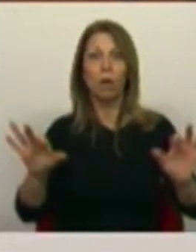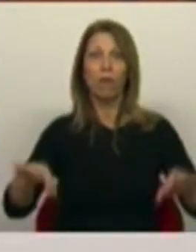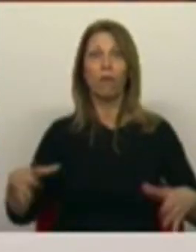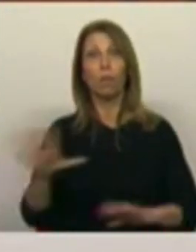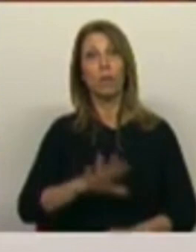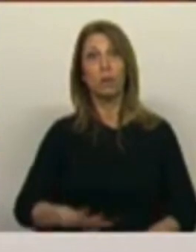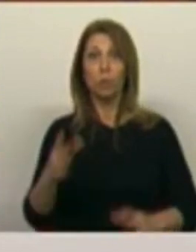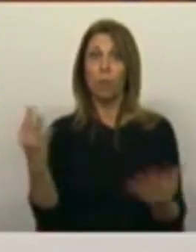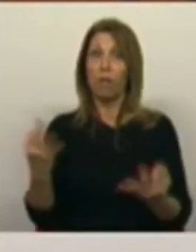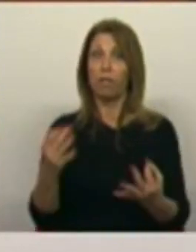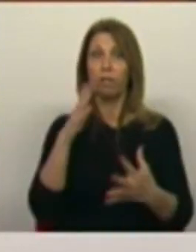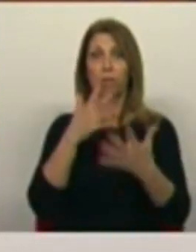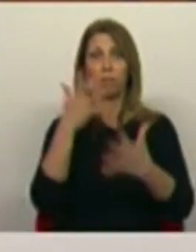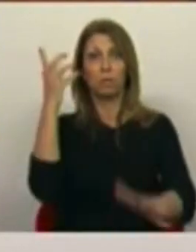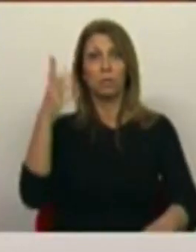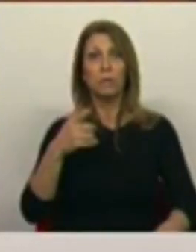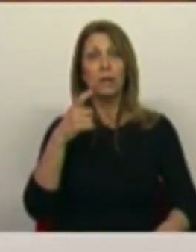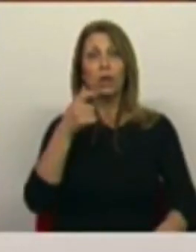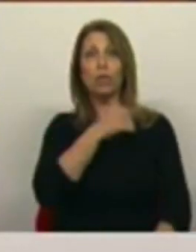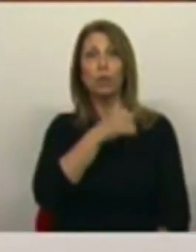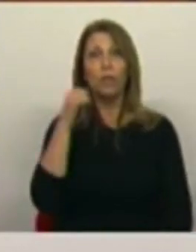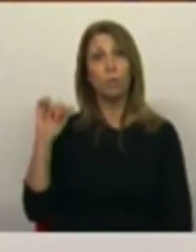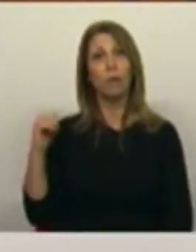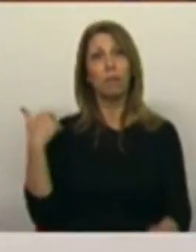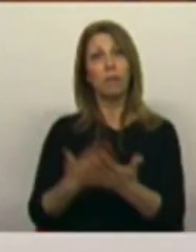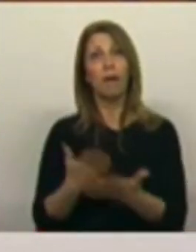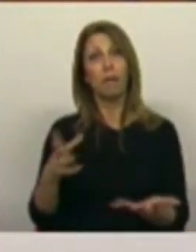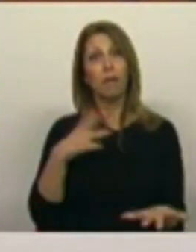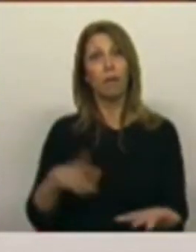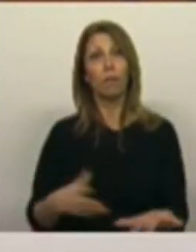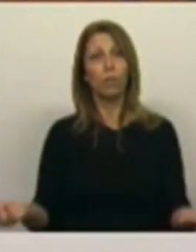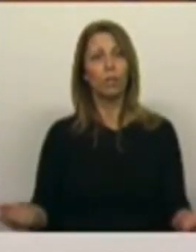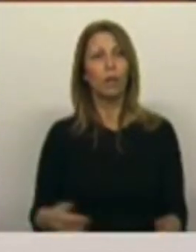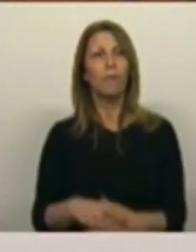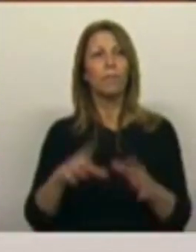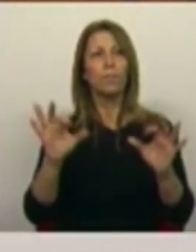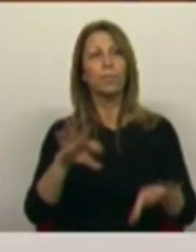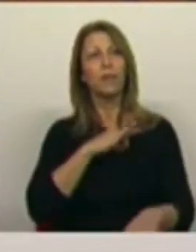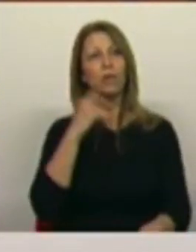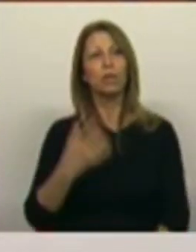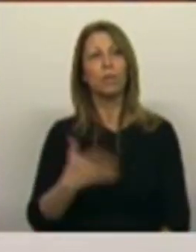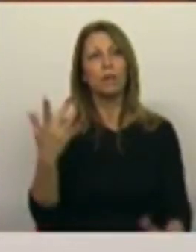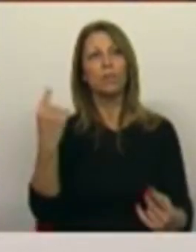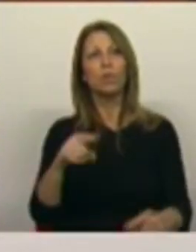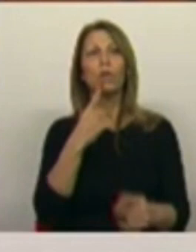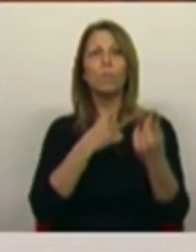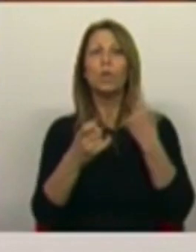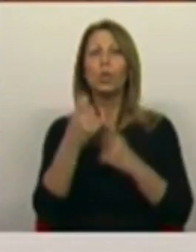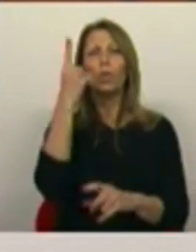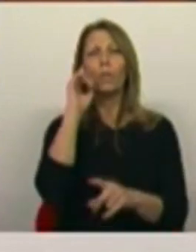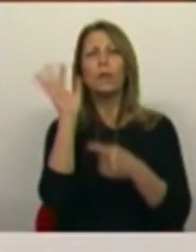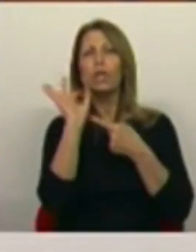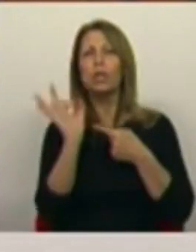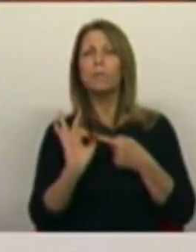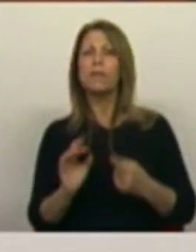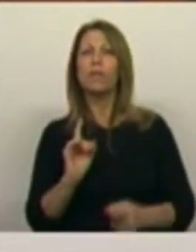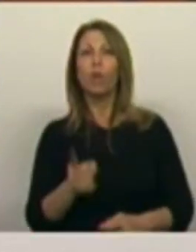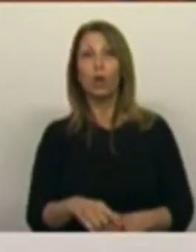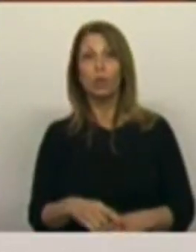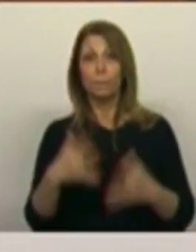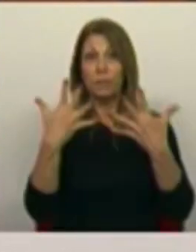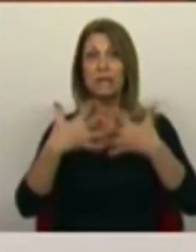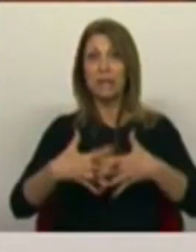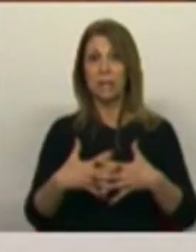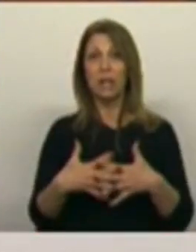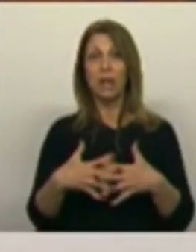paradigmático do sofrimento que isto está a causar, a Portugal. Vou terminar, Sr. Presidente, só com uma questão também muito específica, que é esta. O